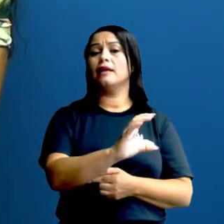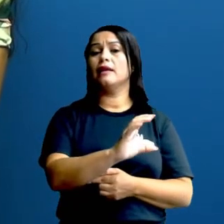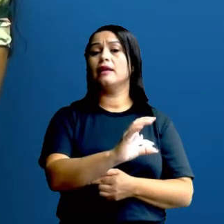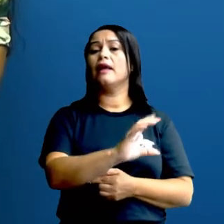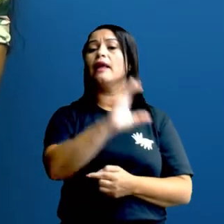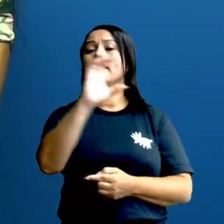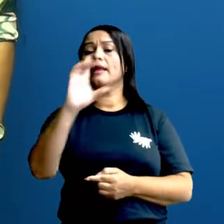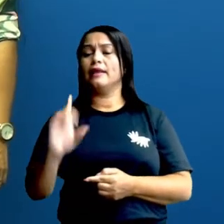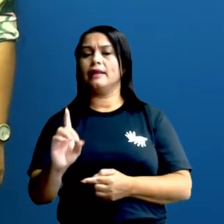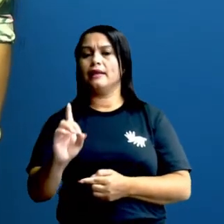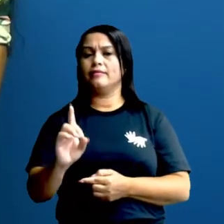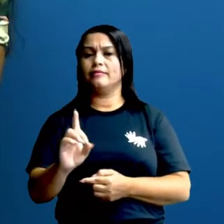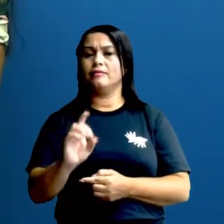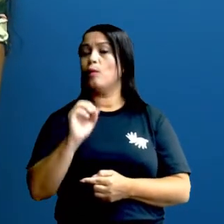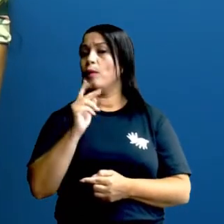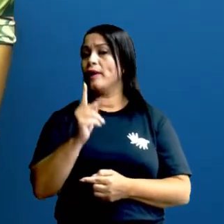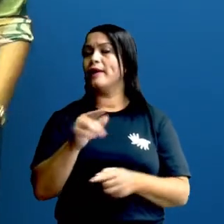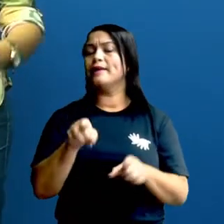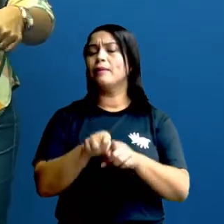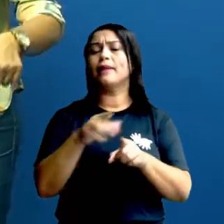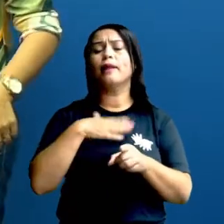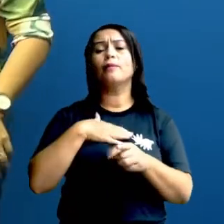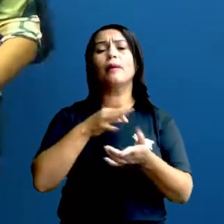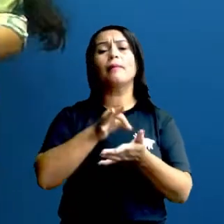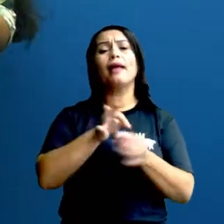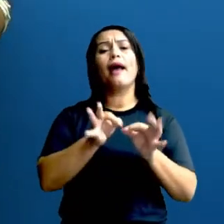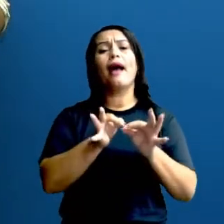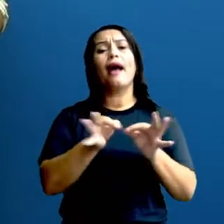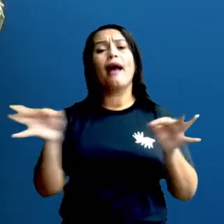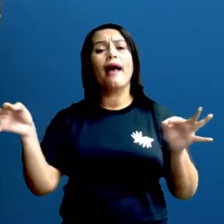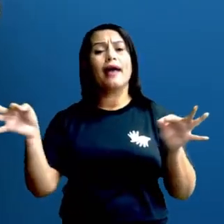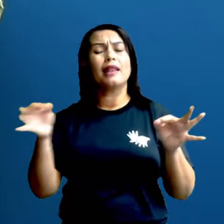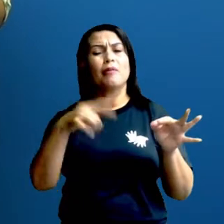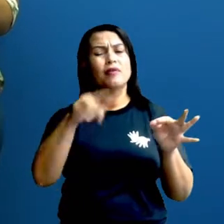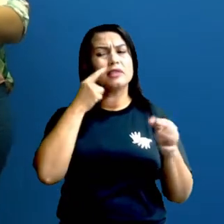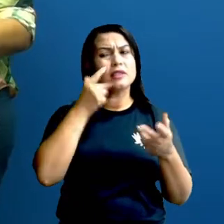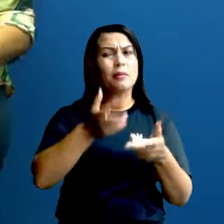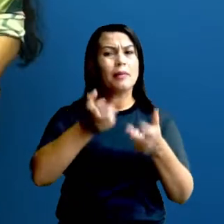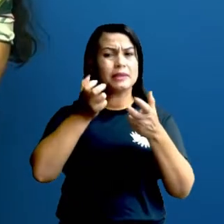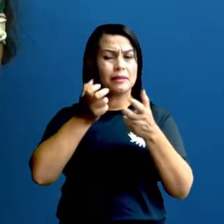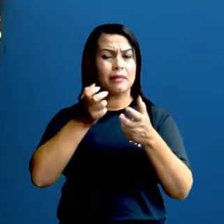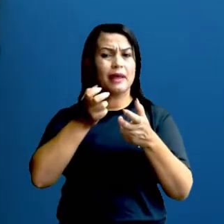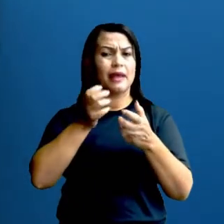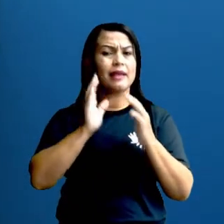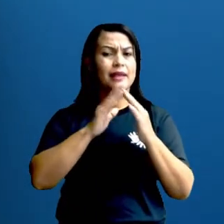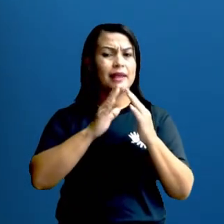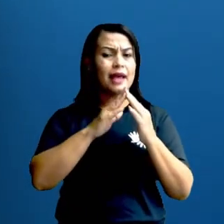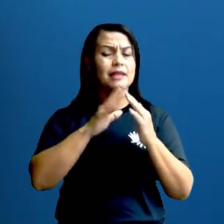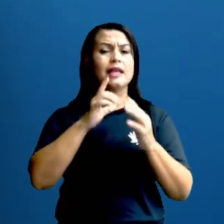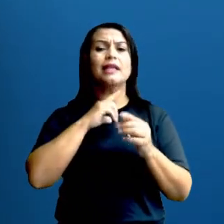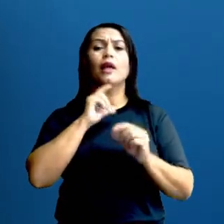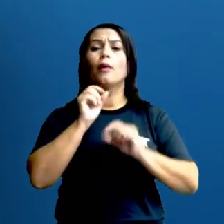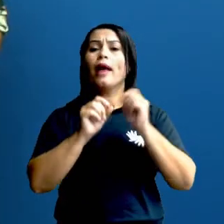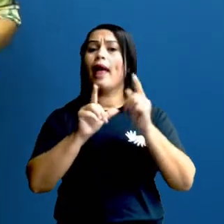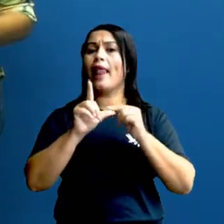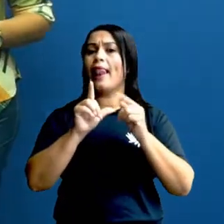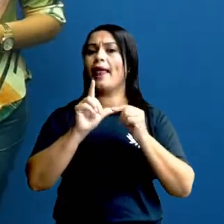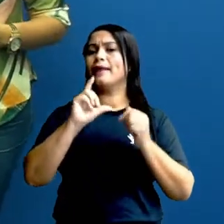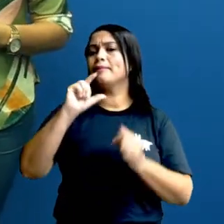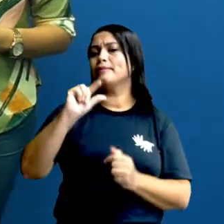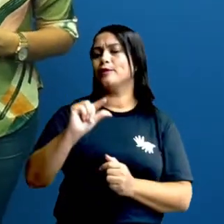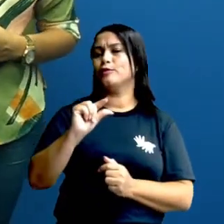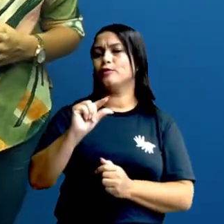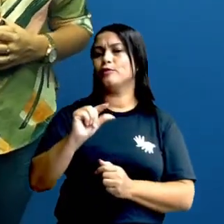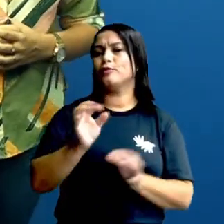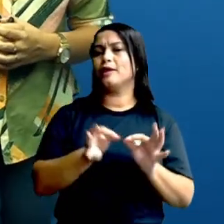c&t Ok e essa minha reta eu marquei aqui eu acho que não dá para vocês de casa ver mas eu naquela aqui com a letra minúscula são eu